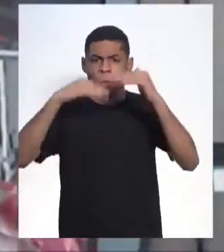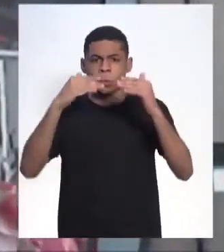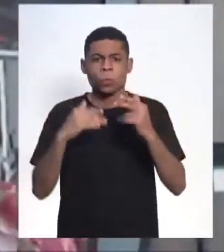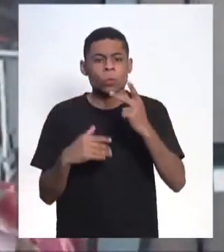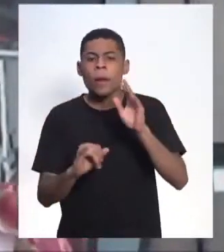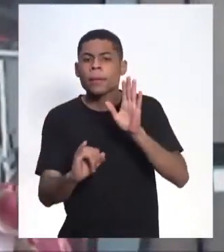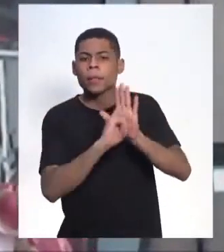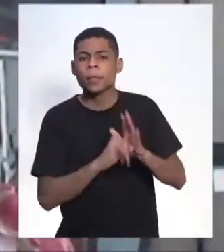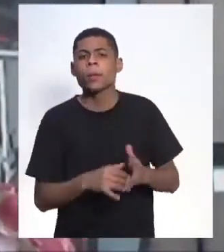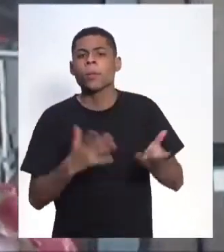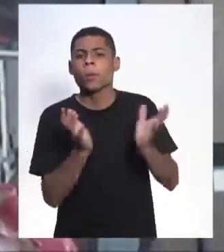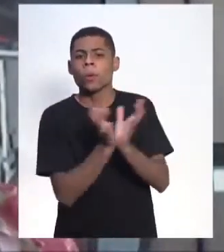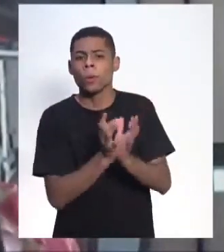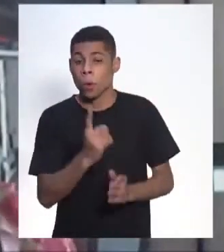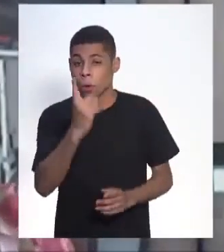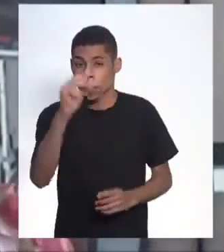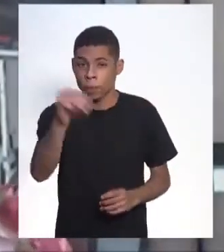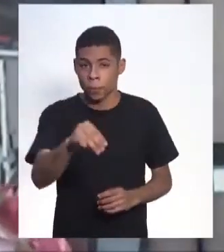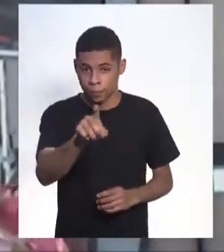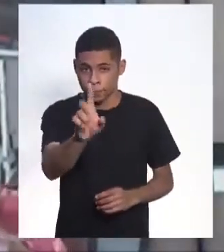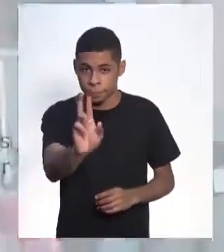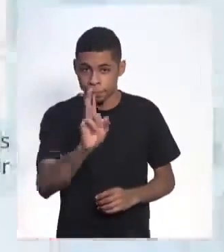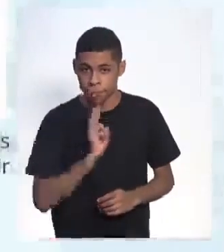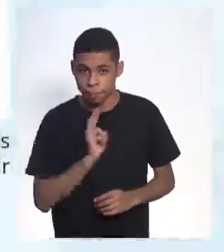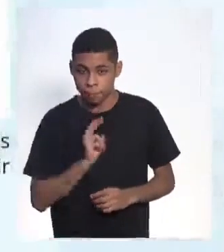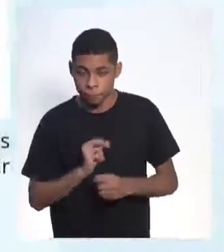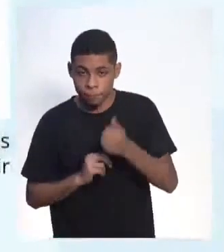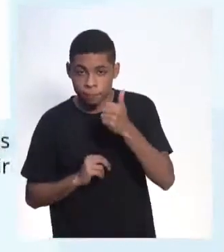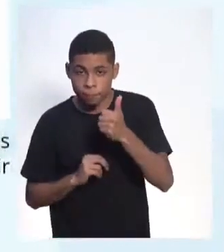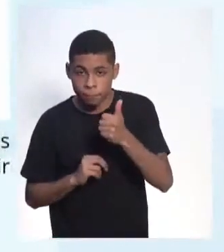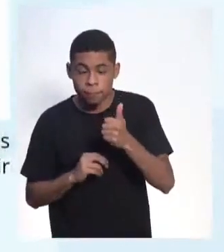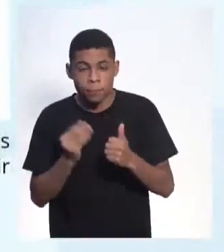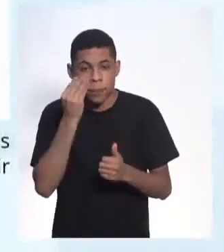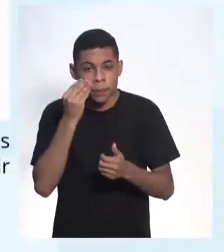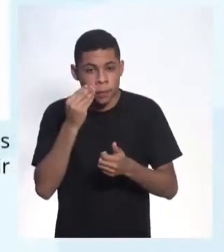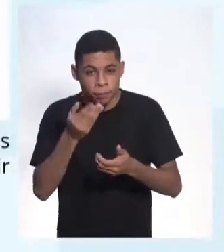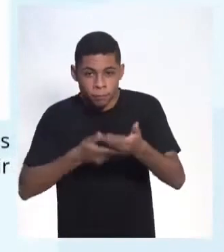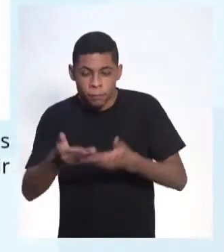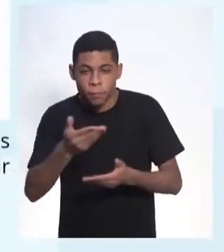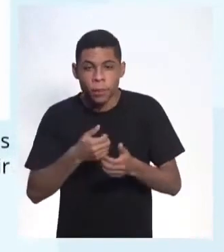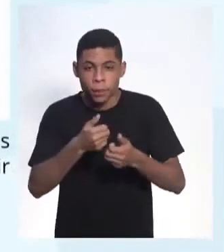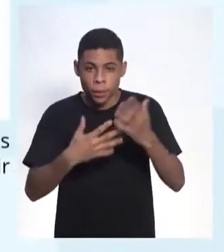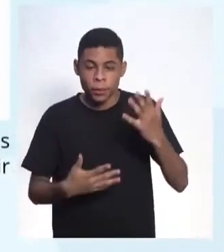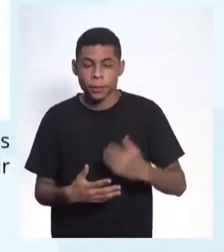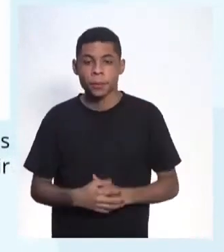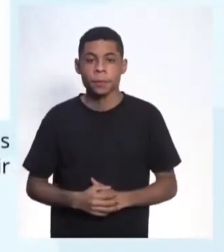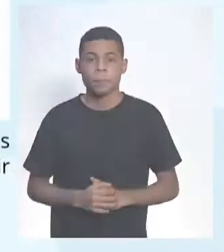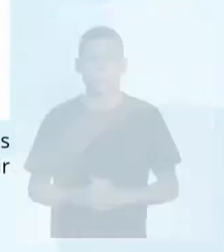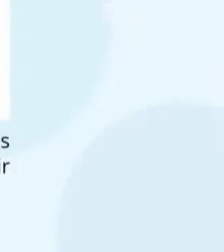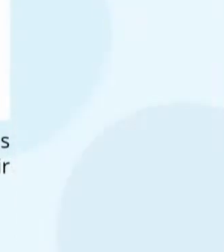da identidade de vocês? Nós vamos dar 1 minuto para vocês interagirem no chat com a gente.